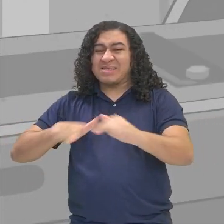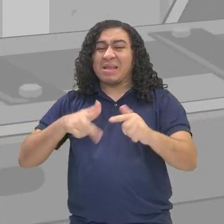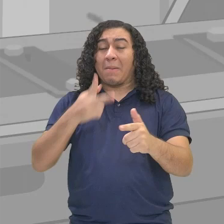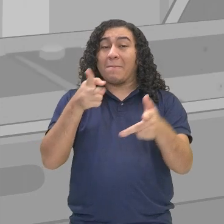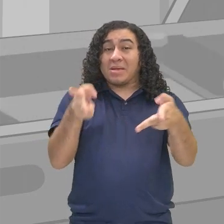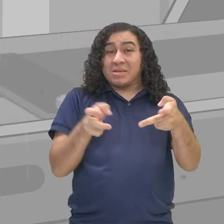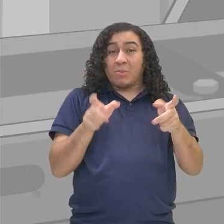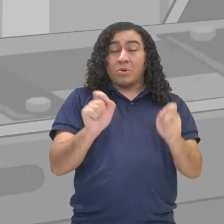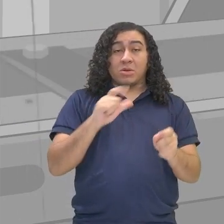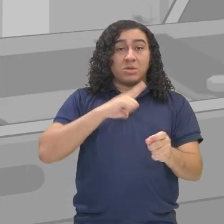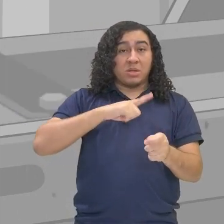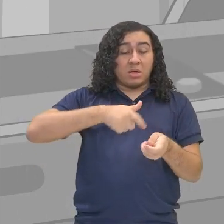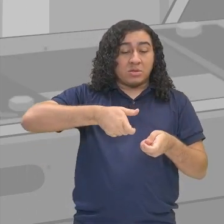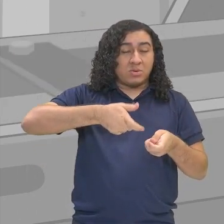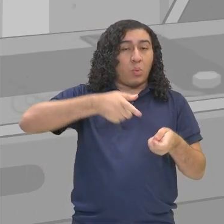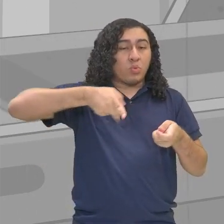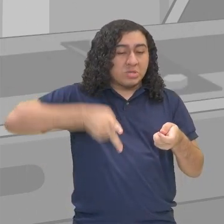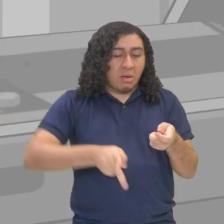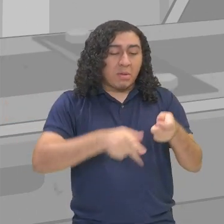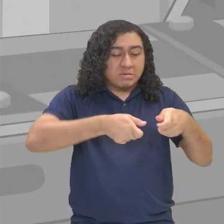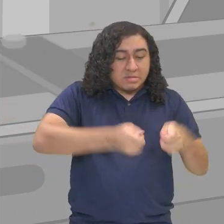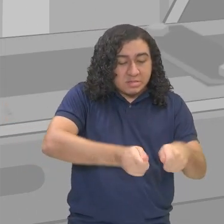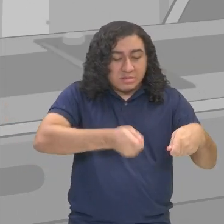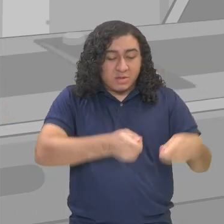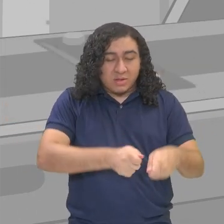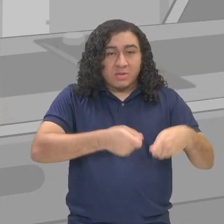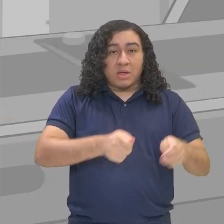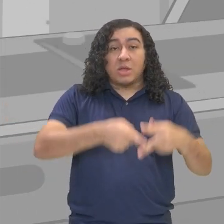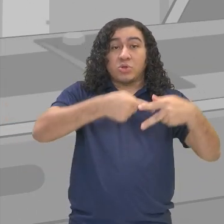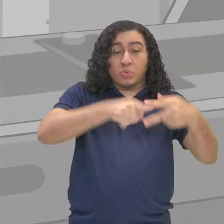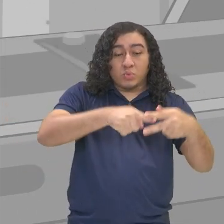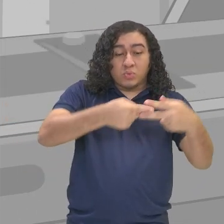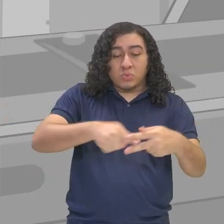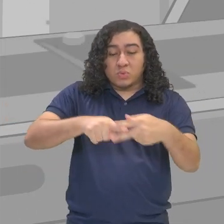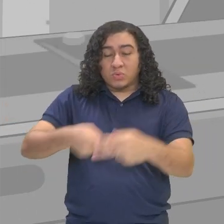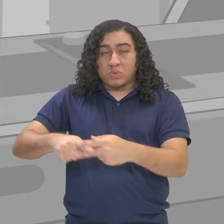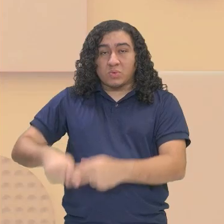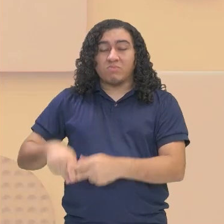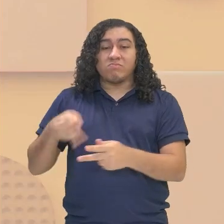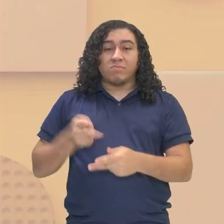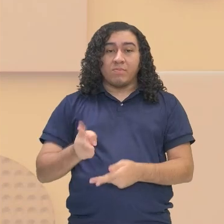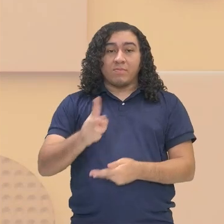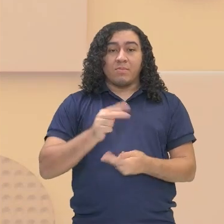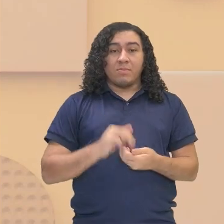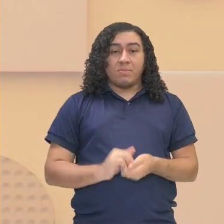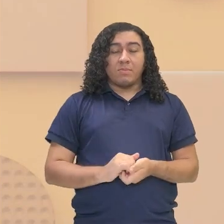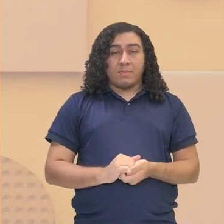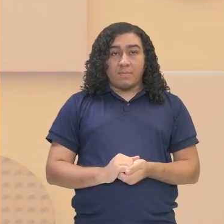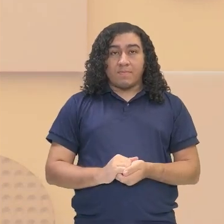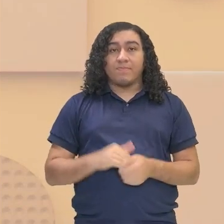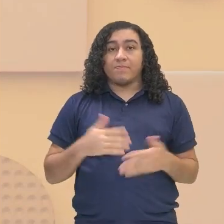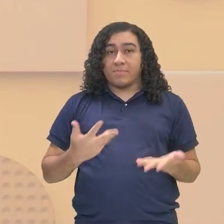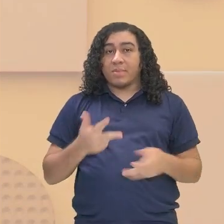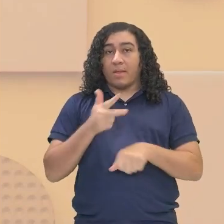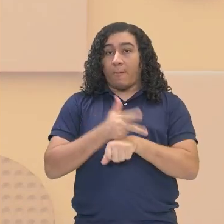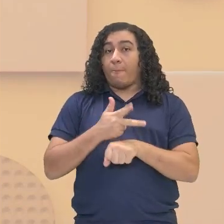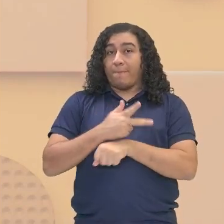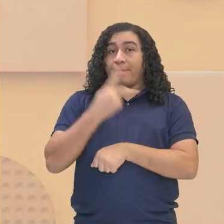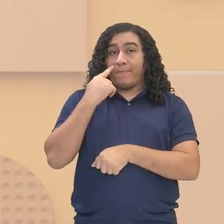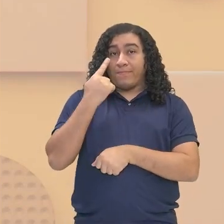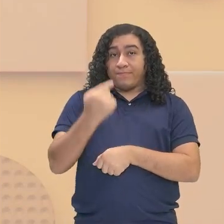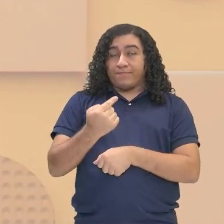então, aí, não é mesmo? As porcas no processo de fabricação, tá? Então, olha que vídeo interessante.